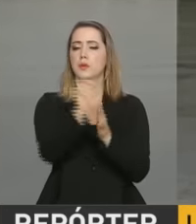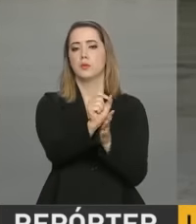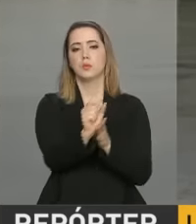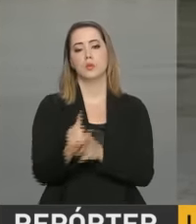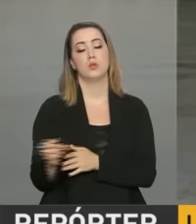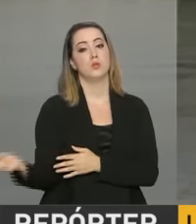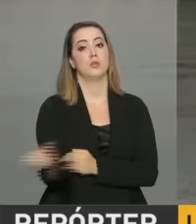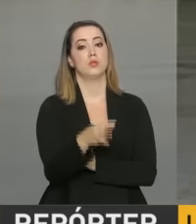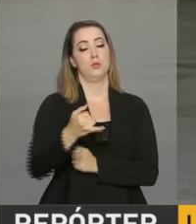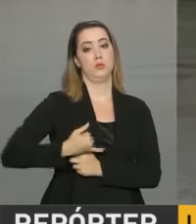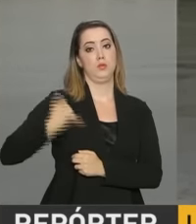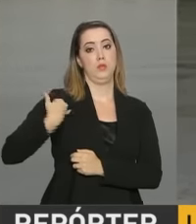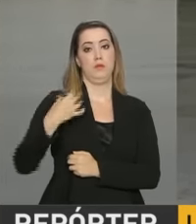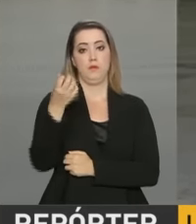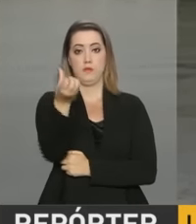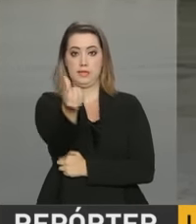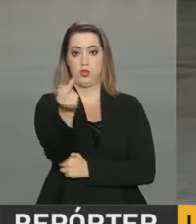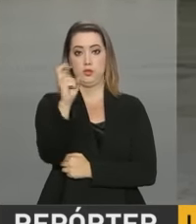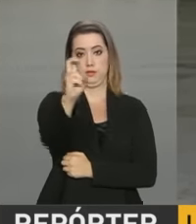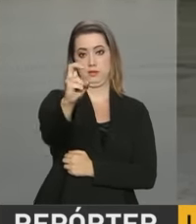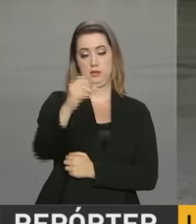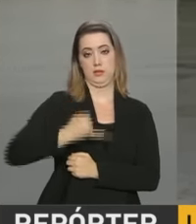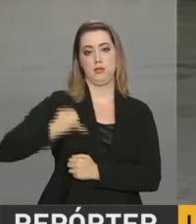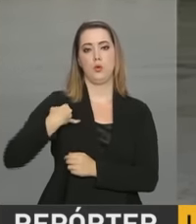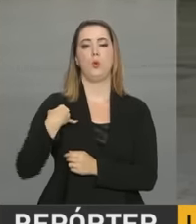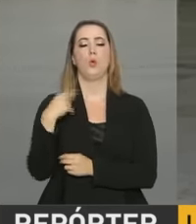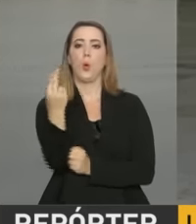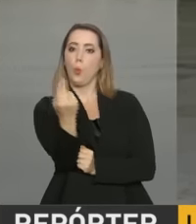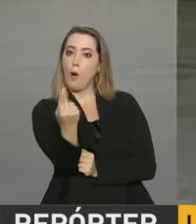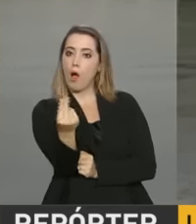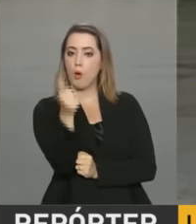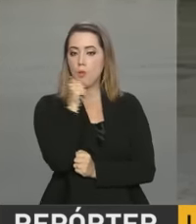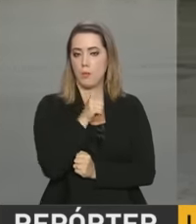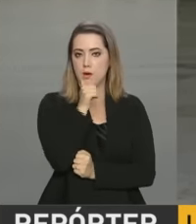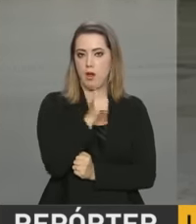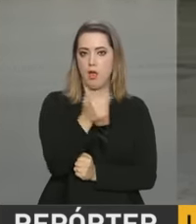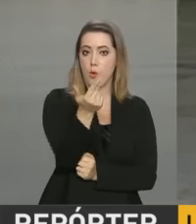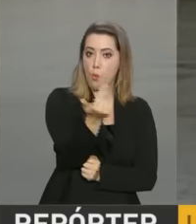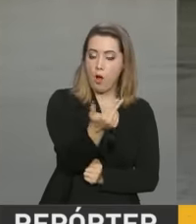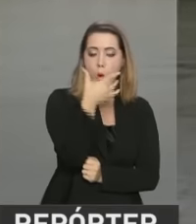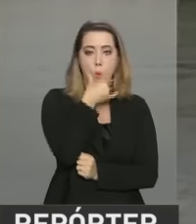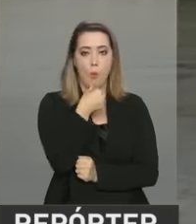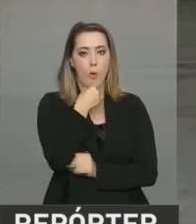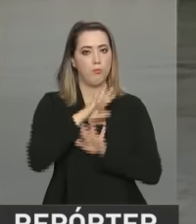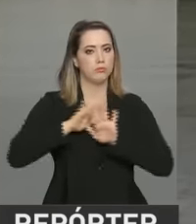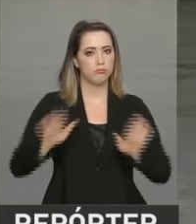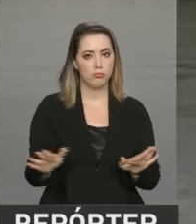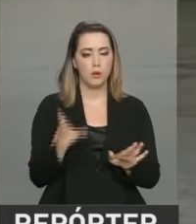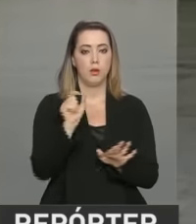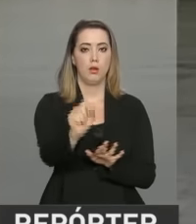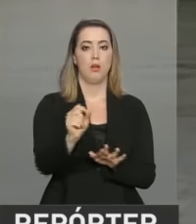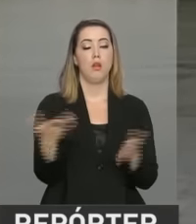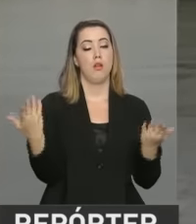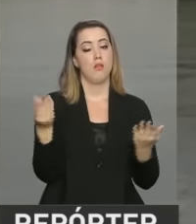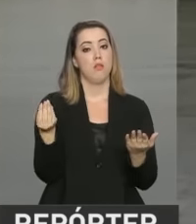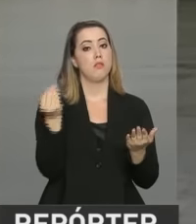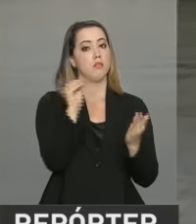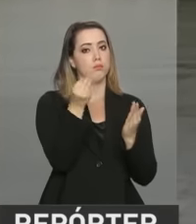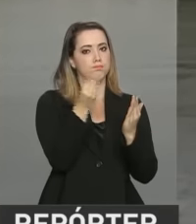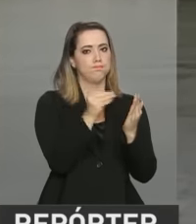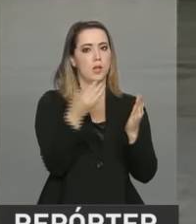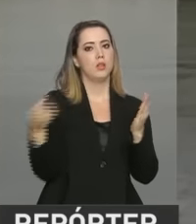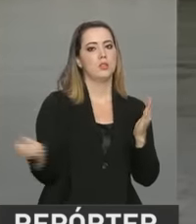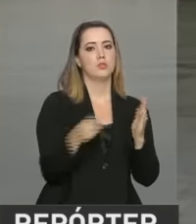mínima de 65 anos para se aposentar vale tanto para homens quanto para as mulheres. Entre as modificações está